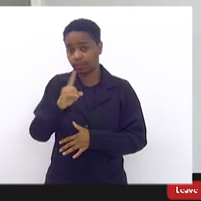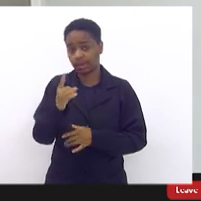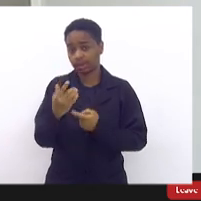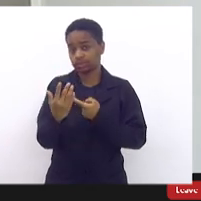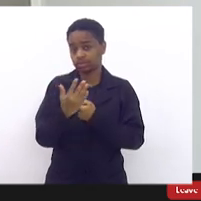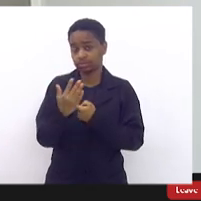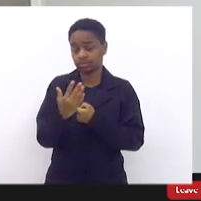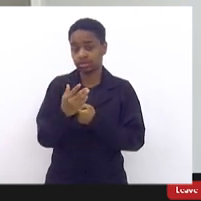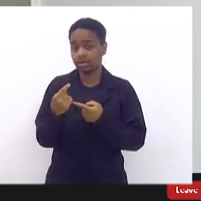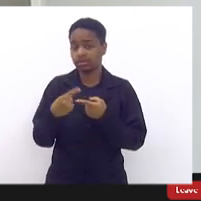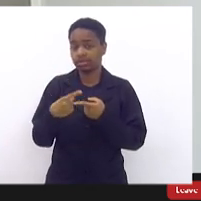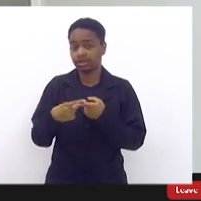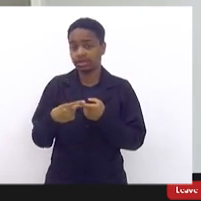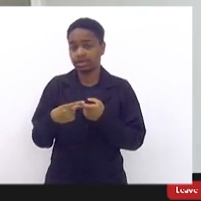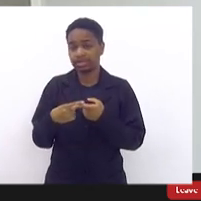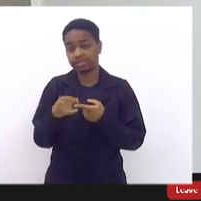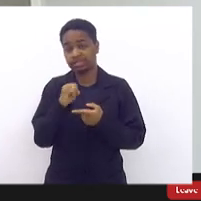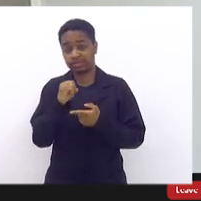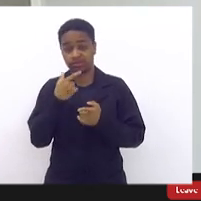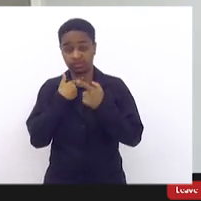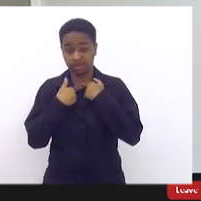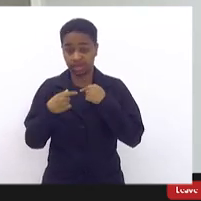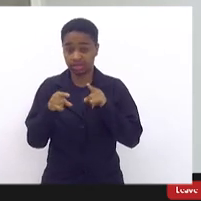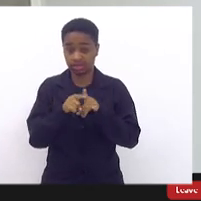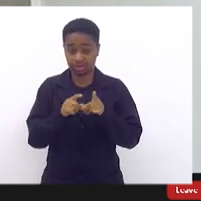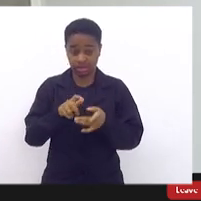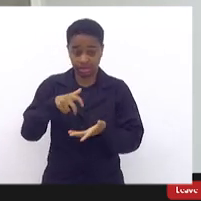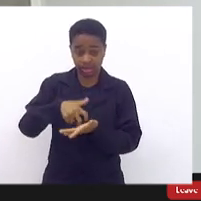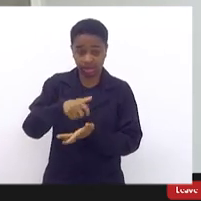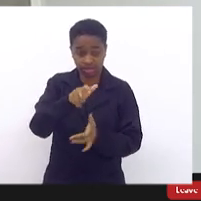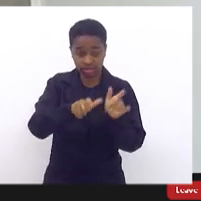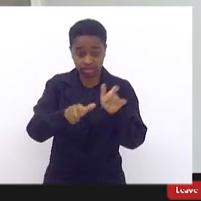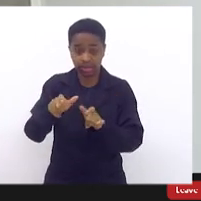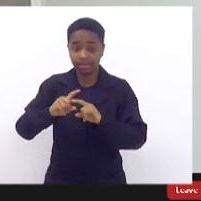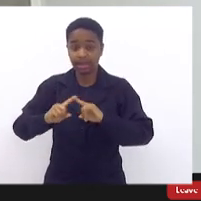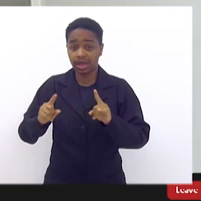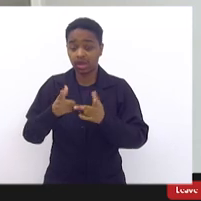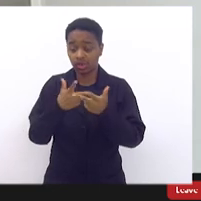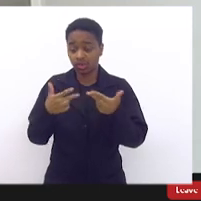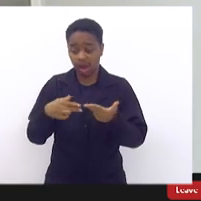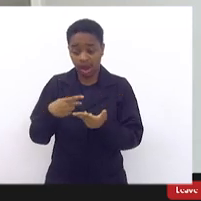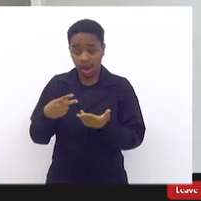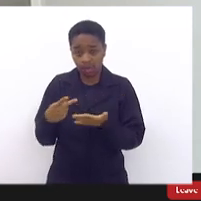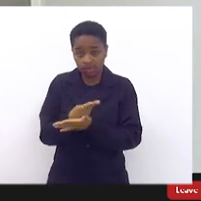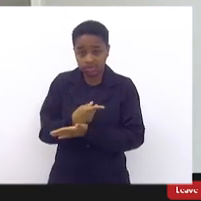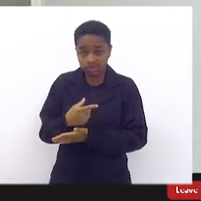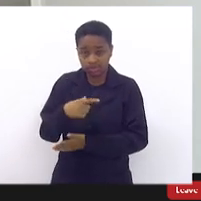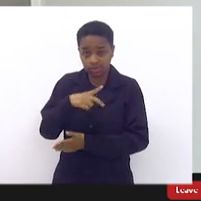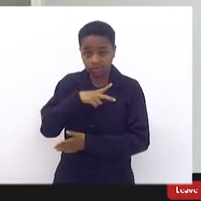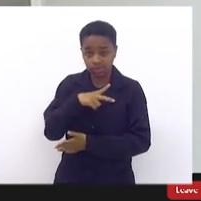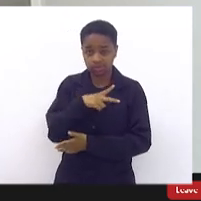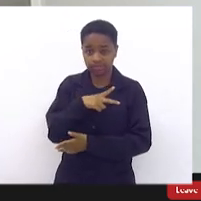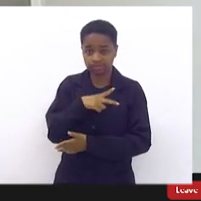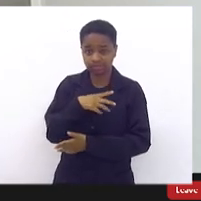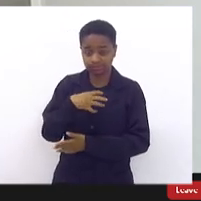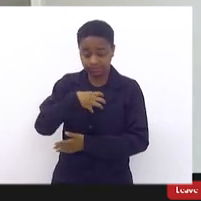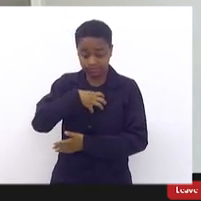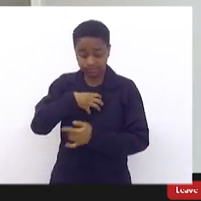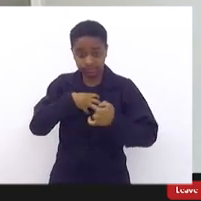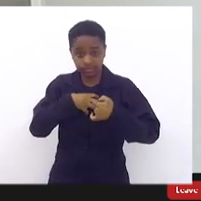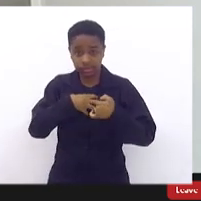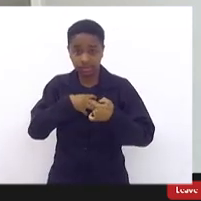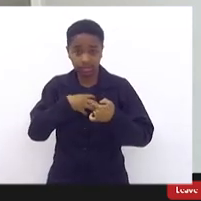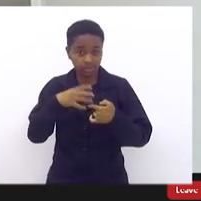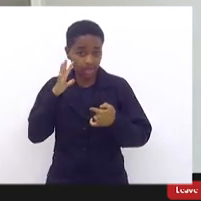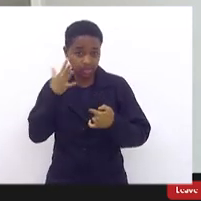nem é isso que a pessoa deseja. E mesmo se ela desejar, o problema dela, o que aconteceu com ela a partir daquela violência, não